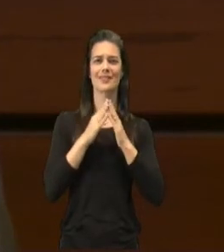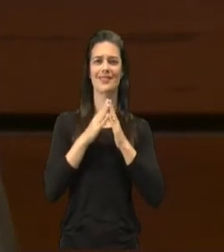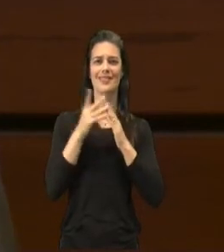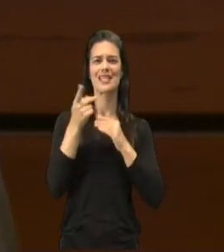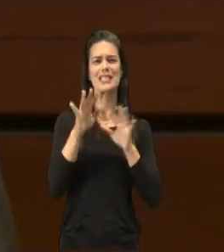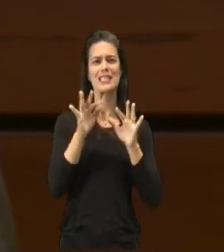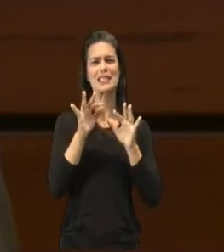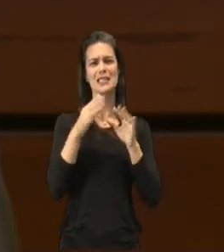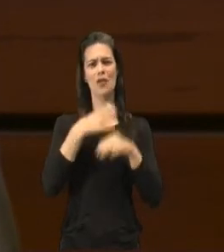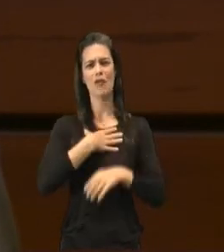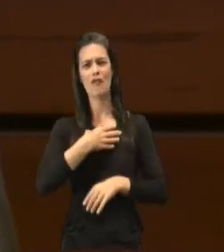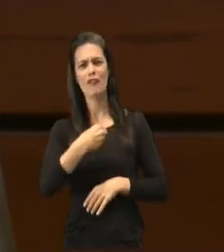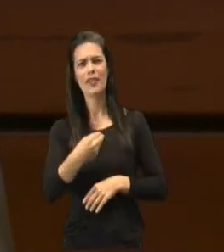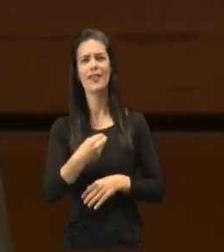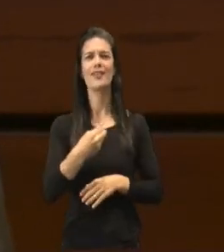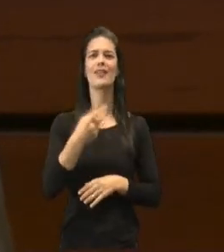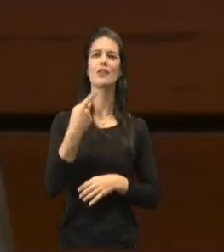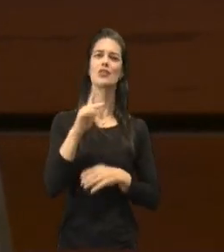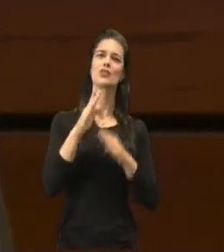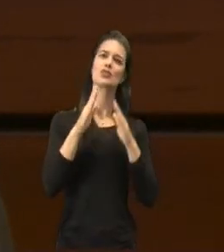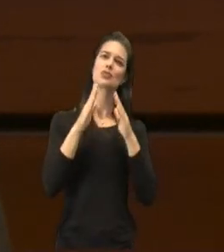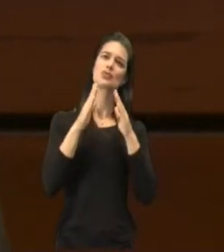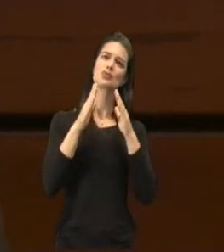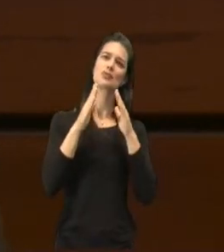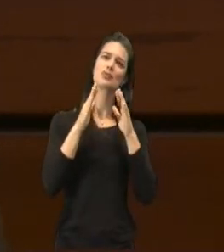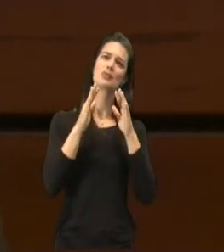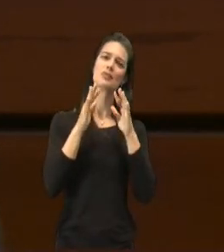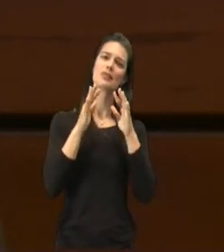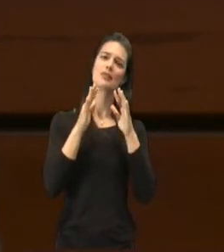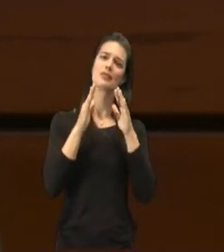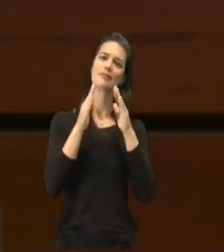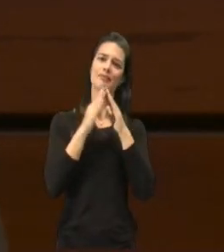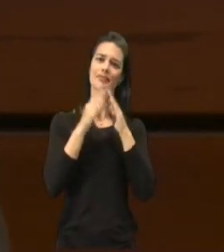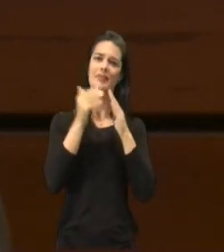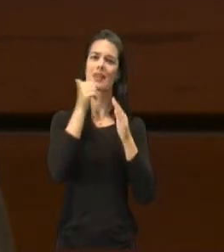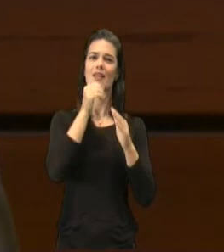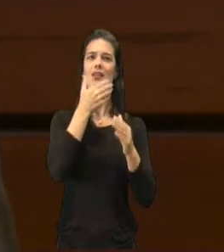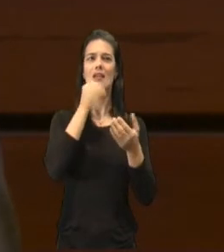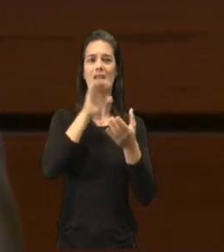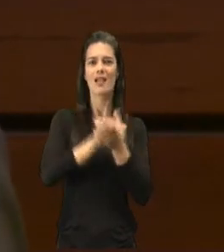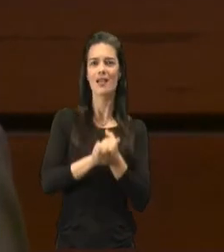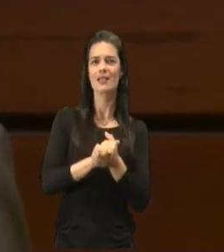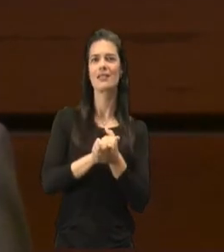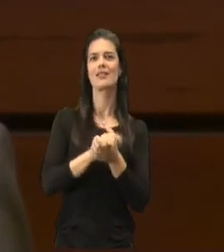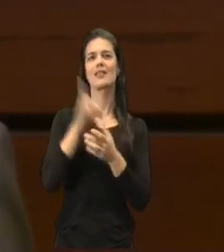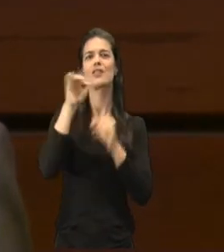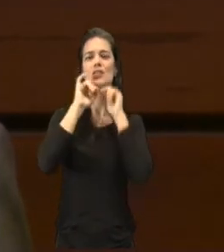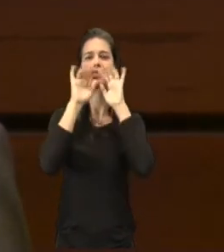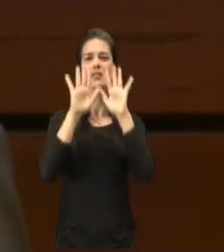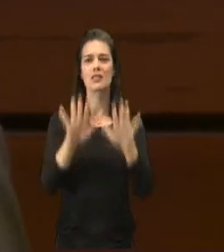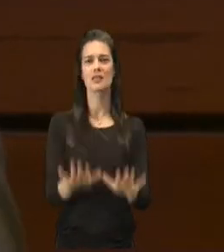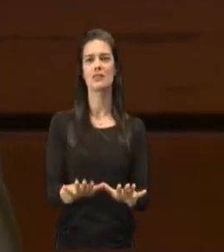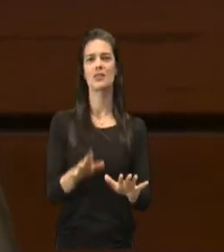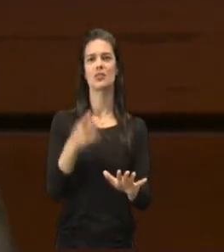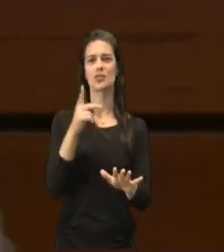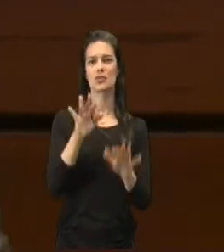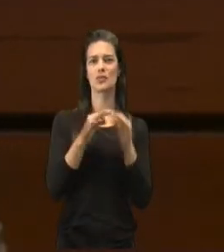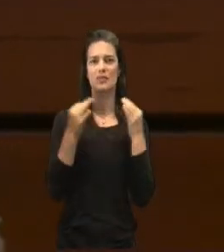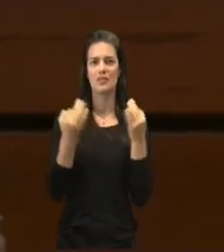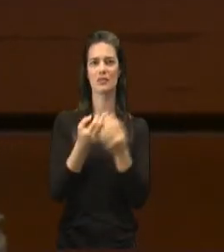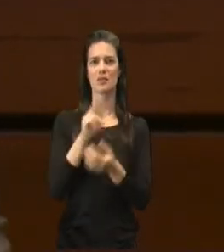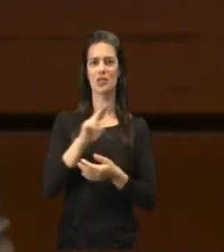seus filhos, que Deus abençoe a sua família, o seu casamento, que Deus abençoe você nesta manhã, em nome de